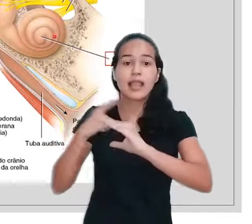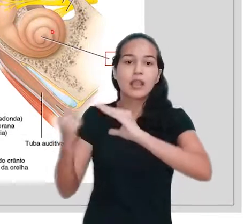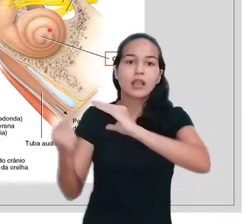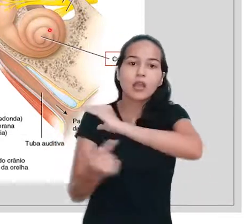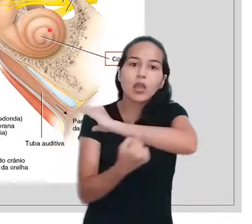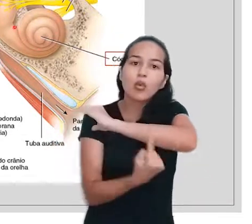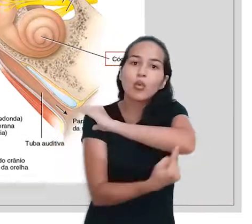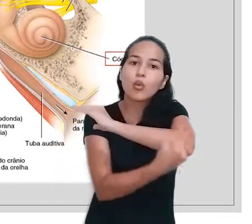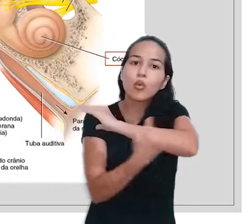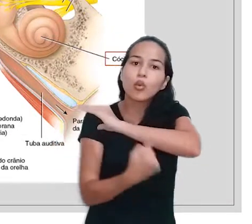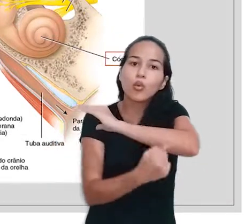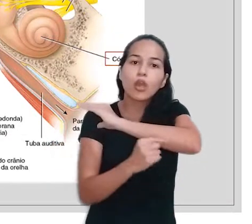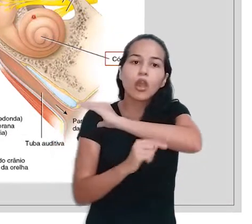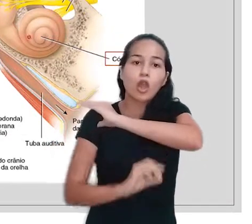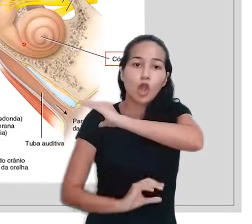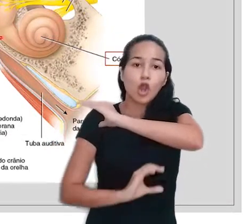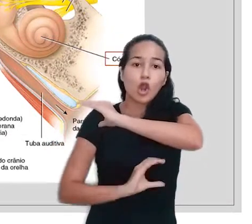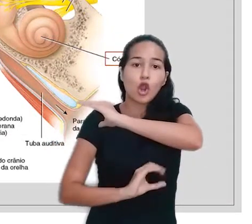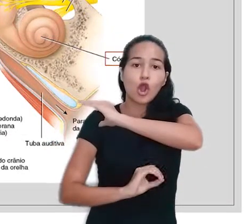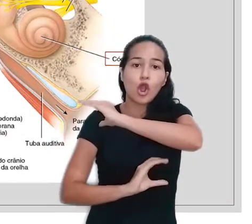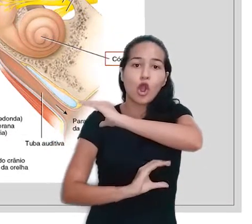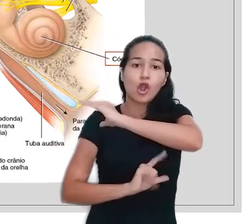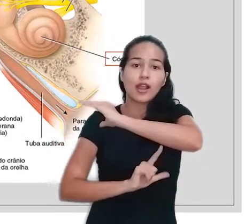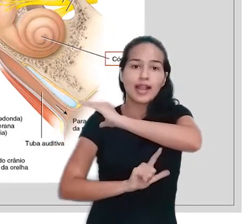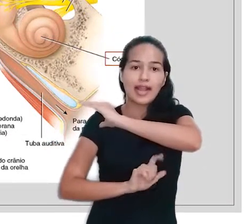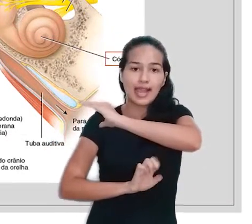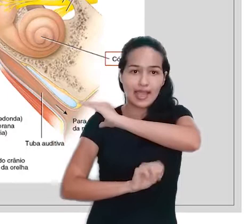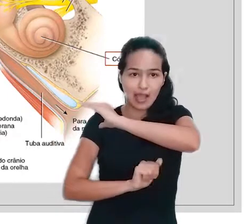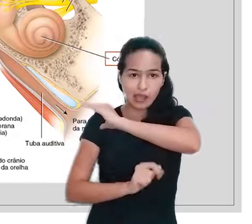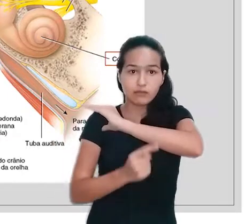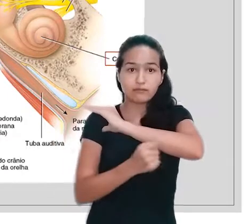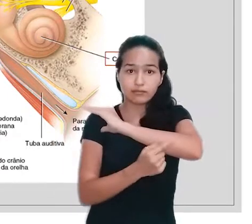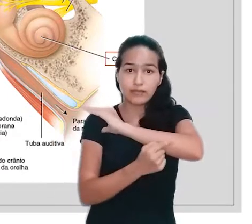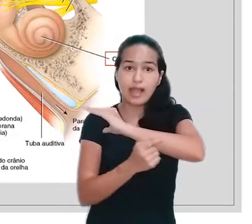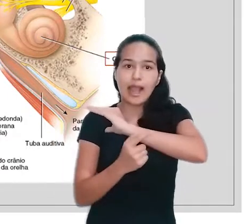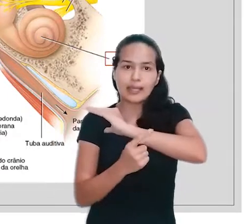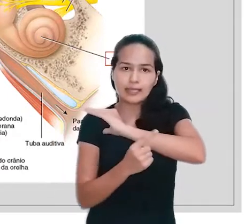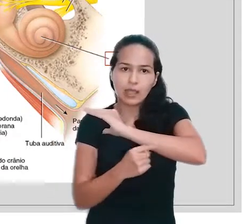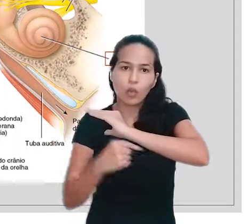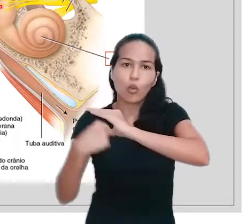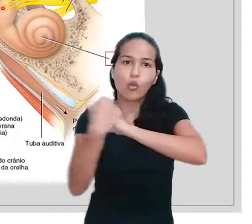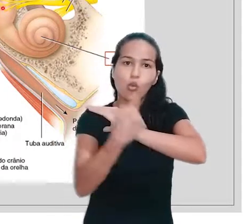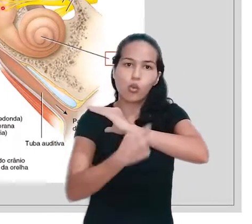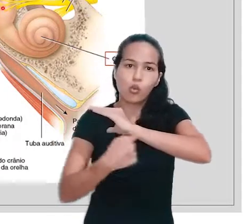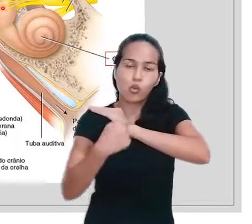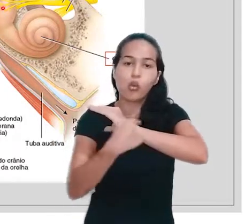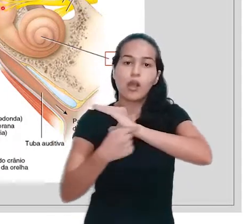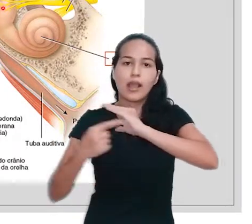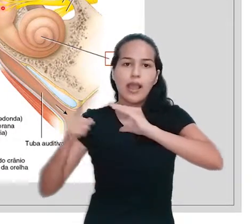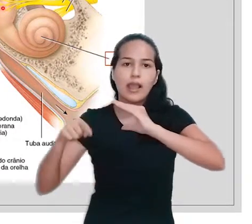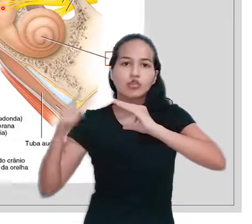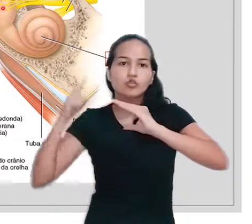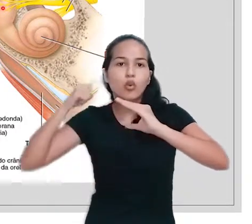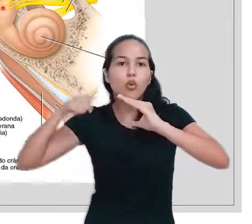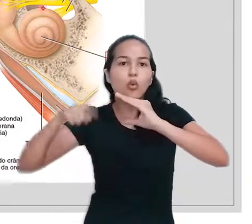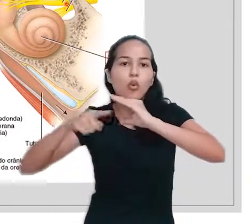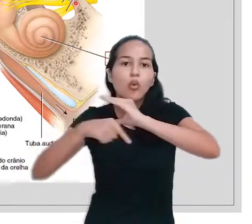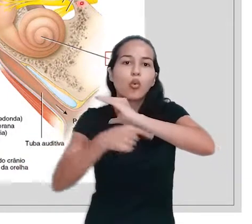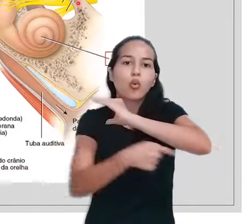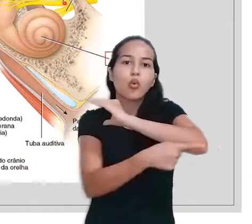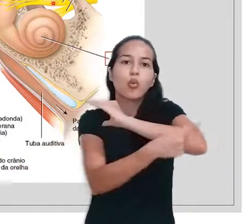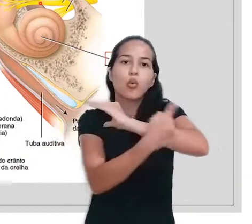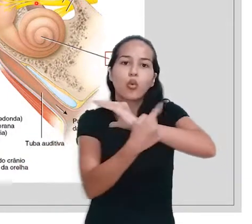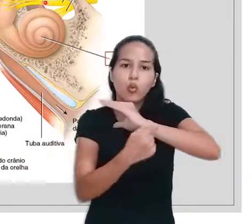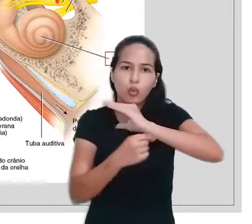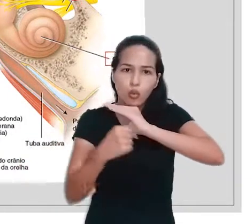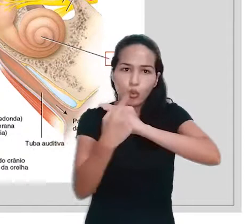cóclea e o aparelho vestibular que contém os canais semicirculares. Percebam também a